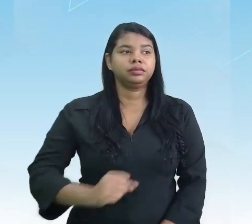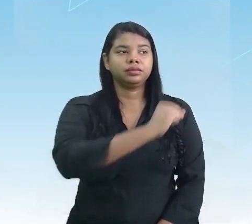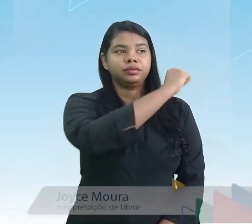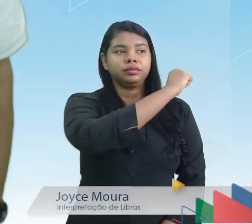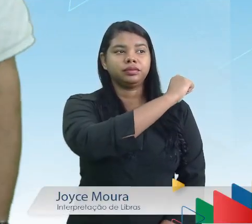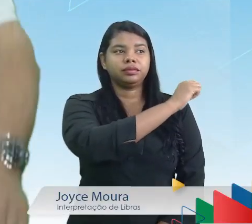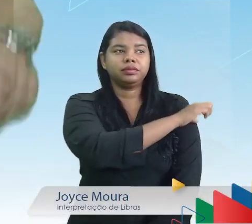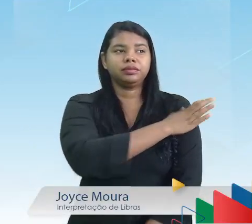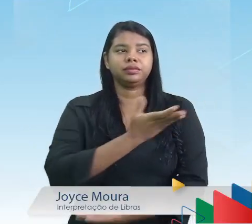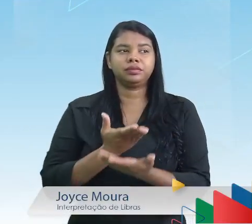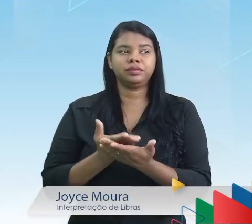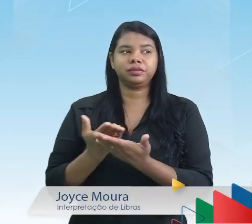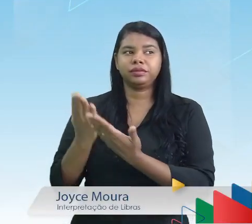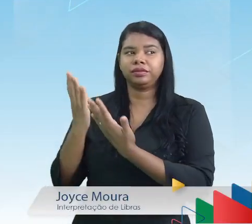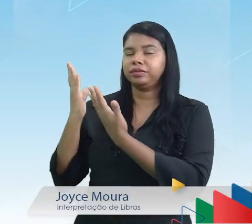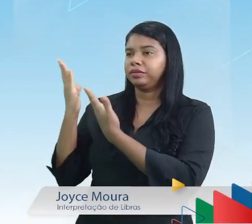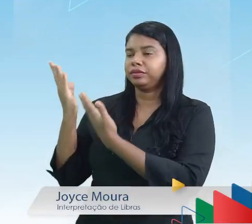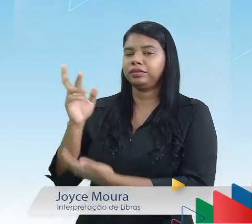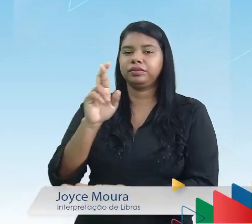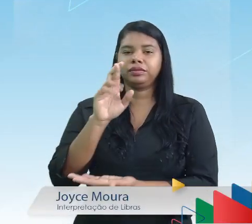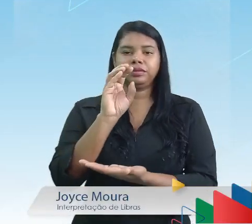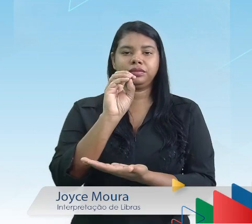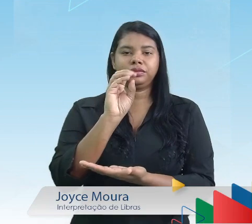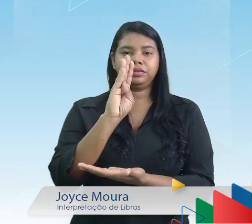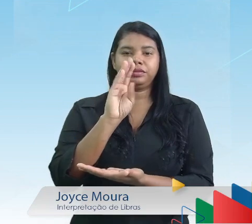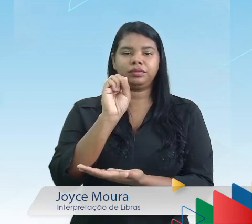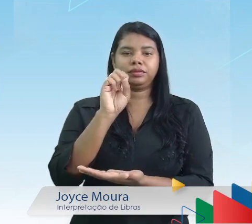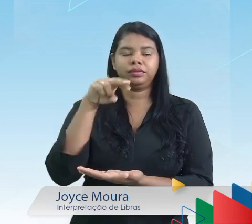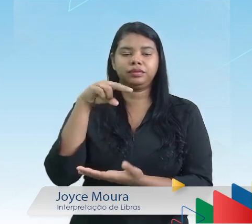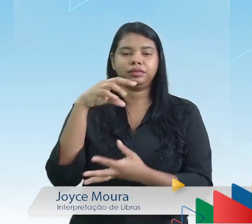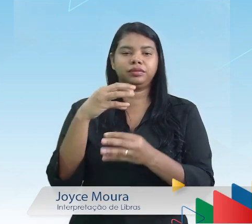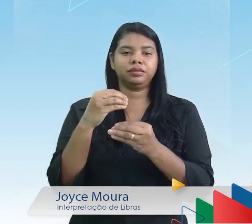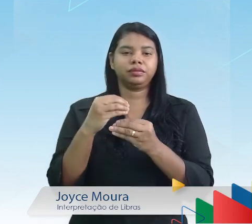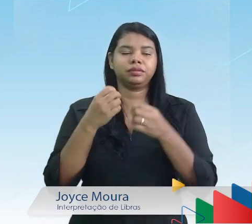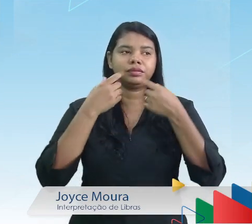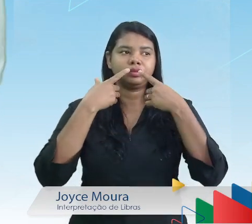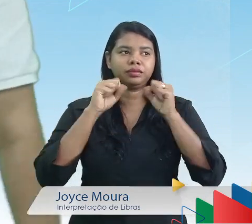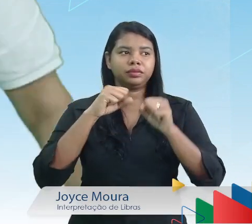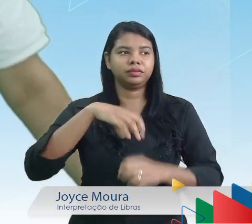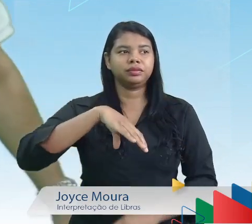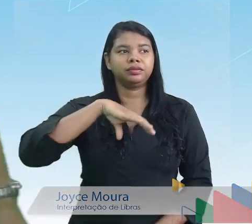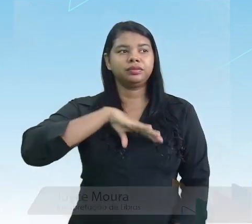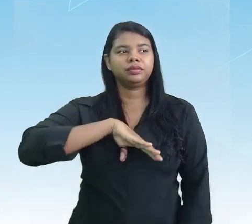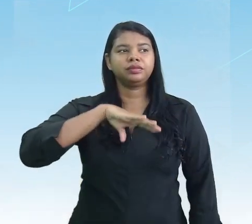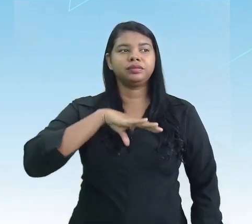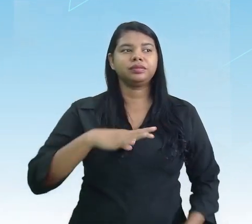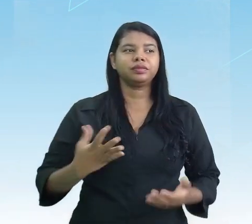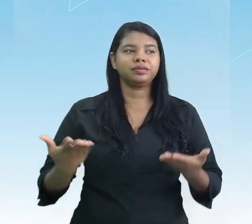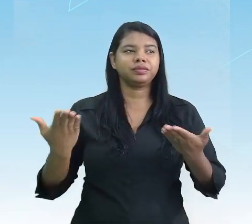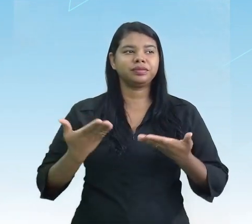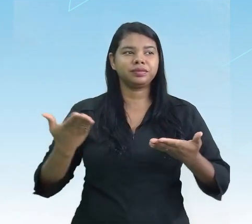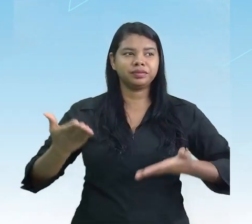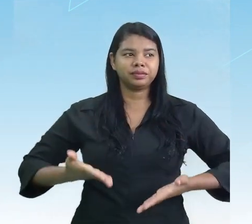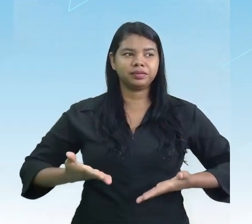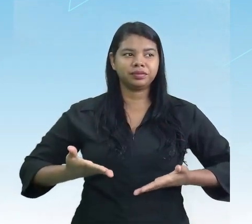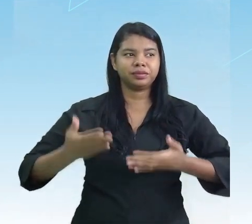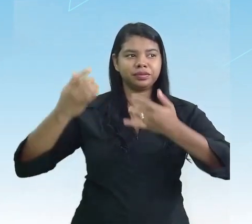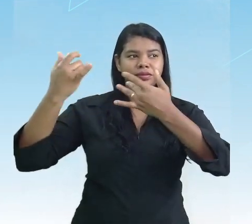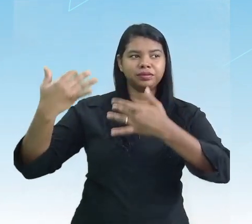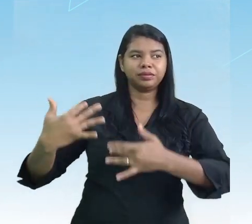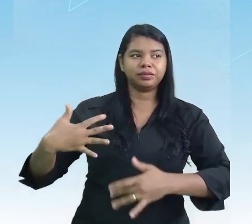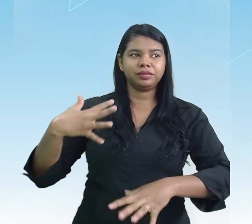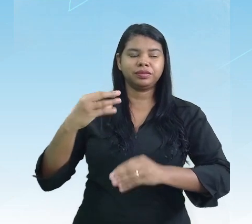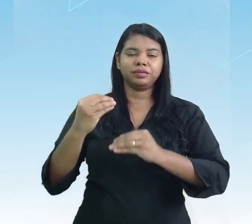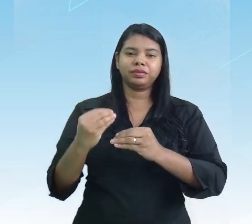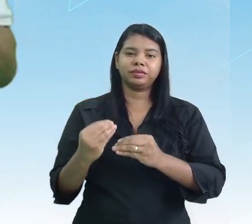Olá, estudantes! Eu sou o professor Robson Anselmo Tavares, professor de língua portuguesa, e hoje venho falar especialmente